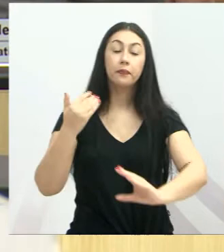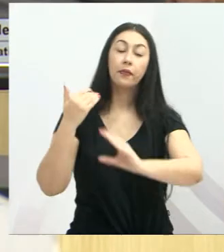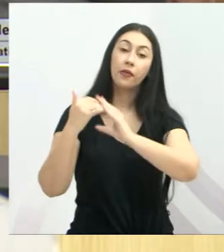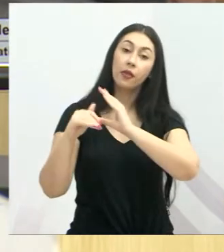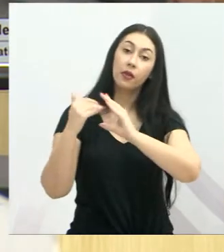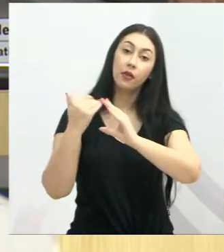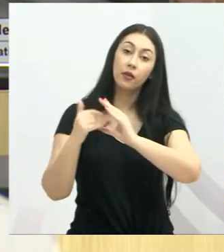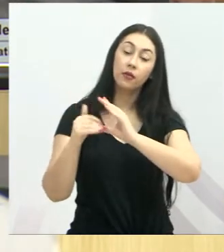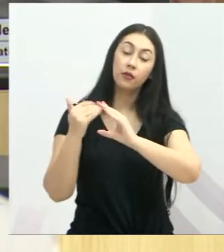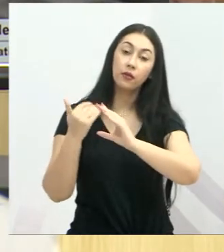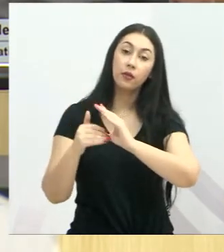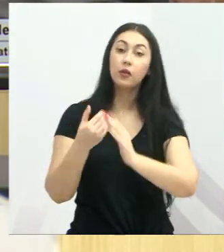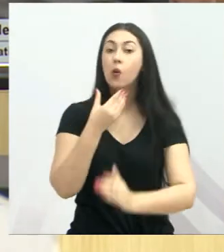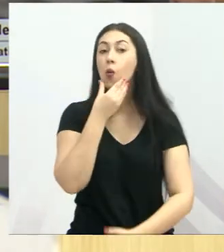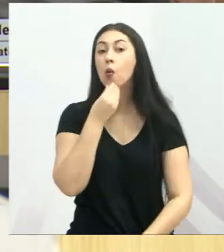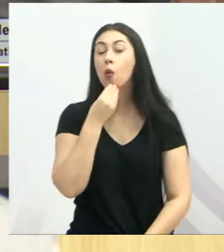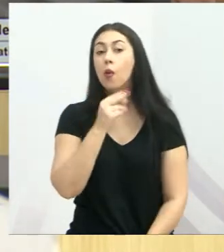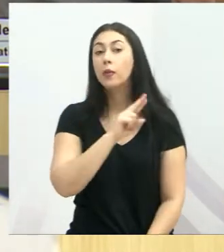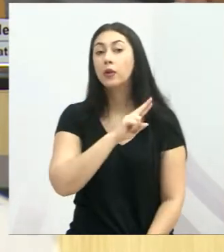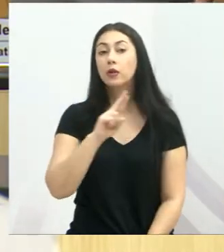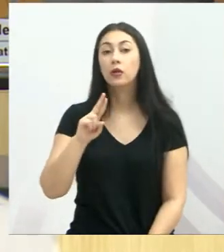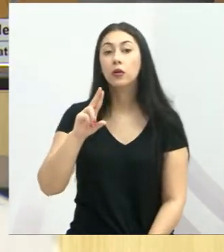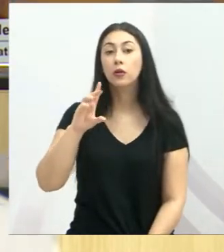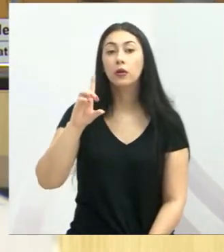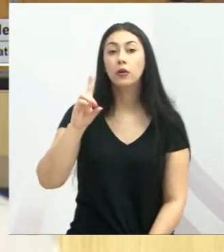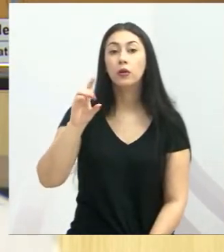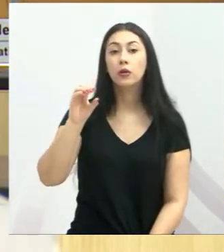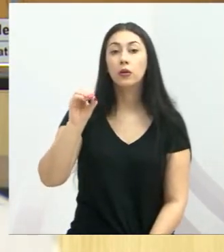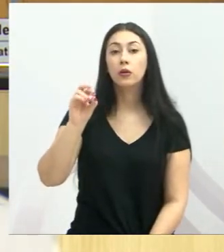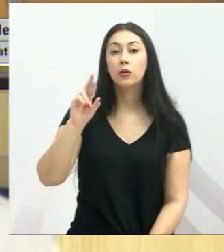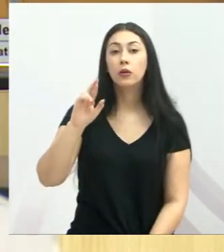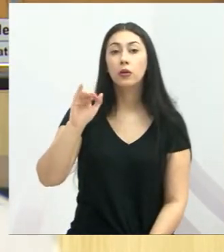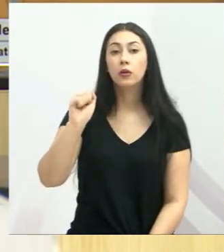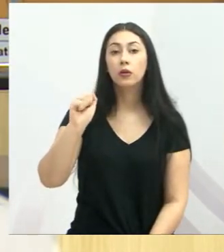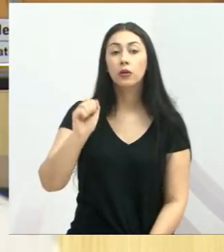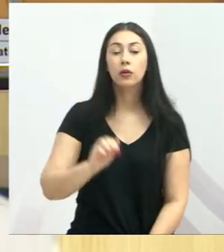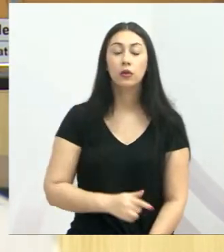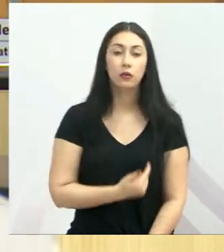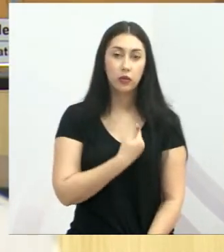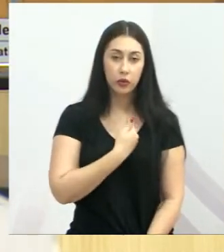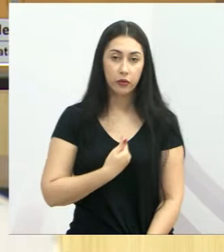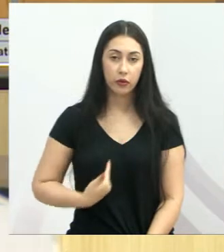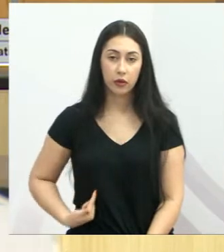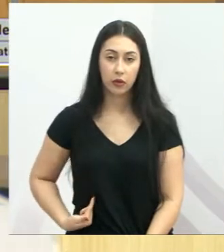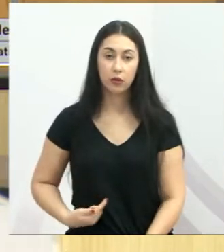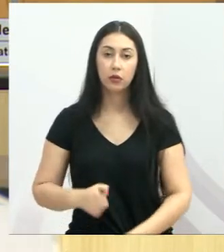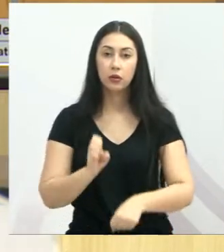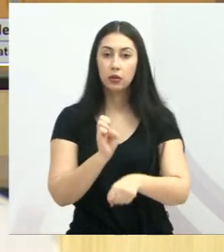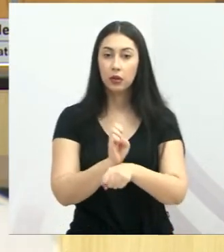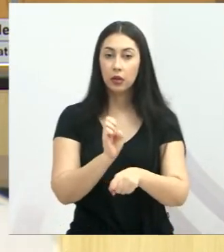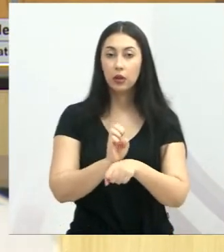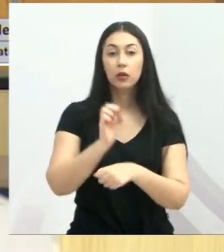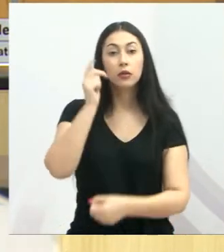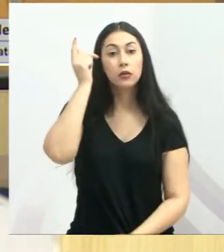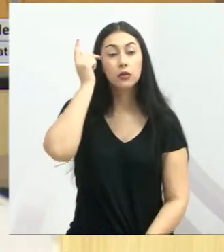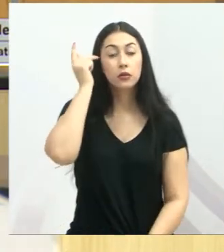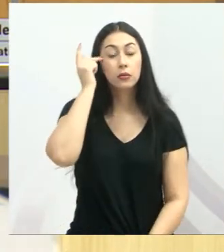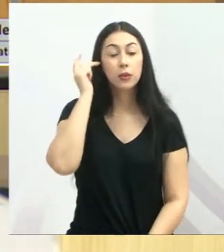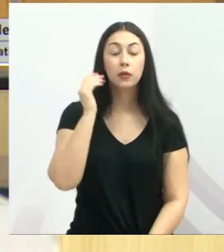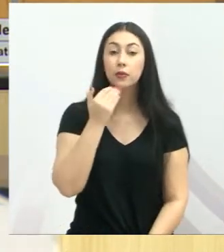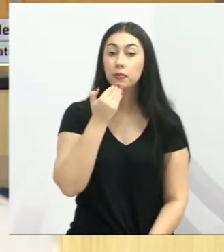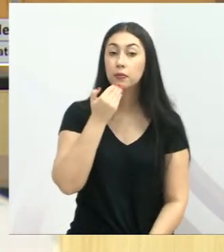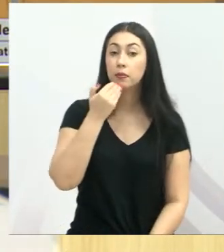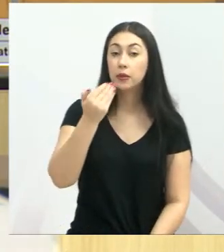ao senhor João Dória Júnior, excelentíssimo governador do Estado de São Paulo,